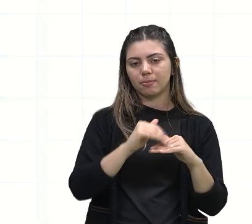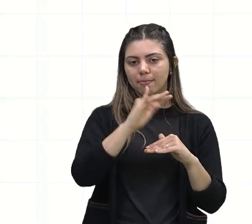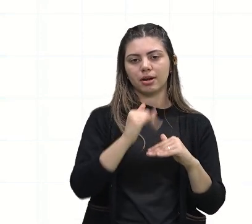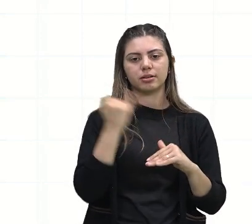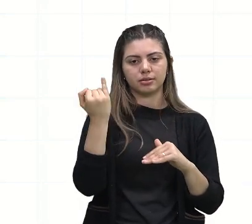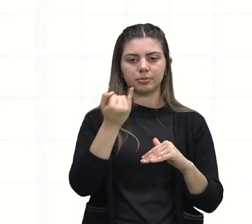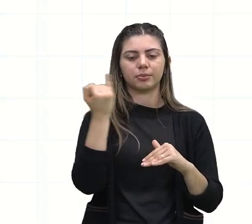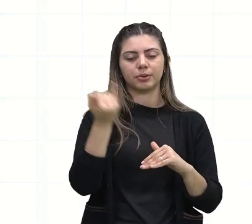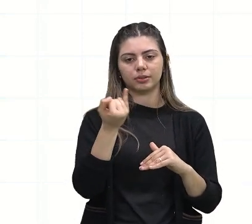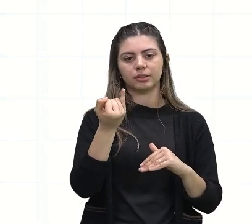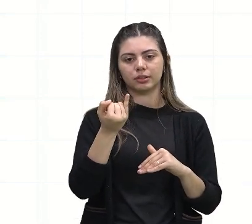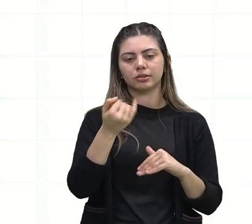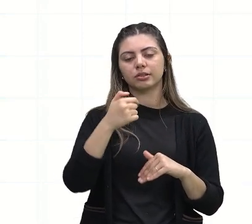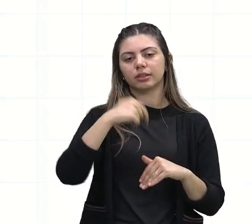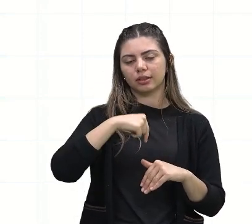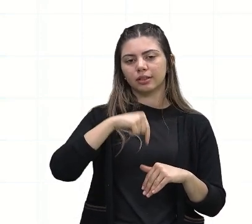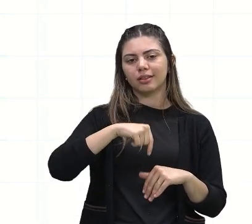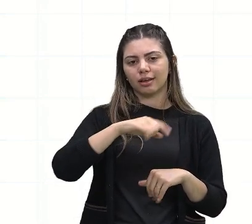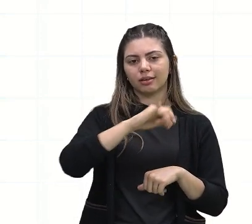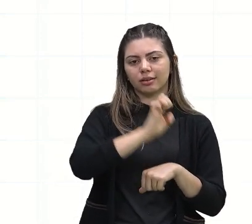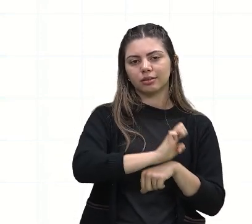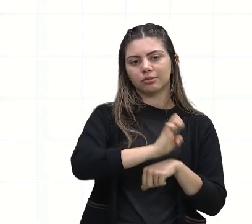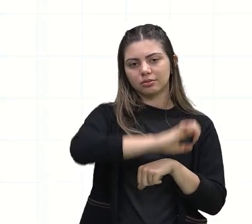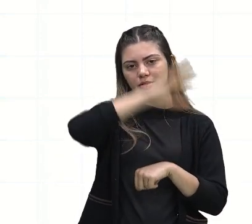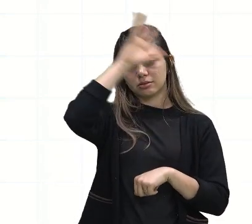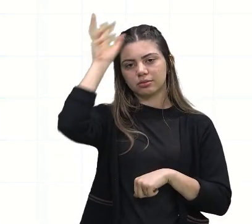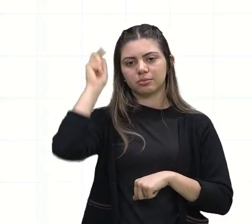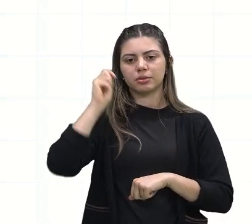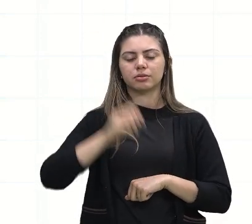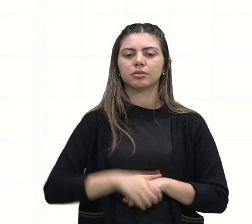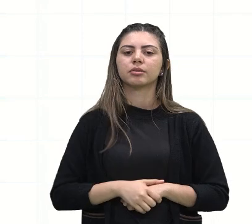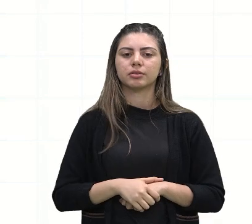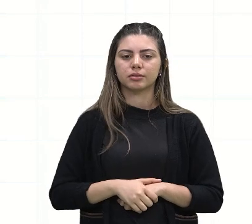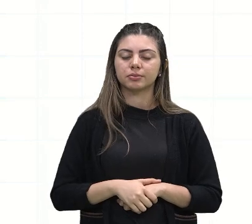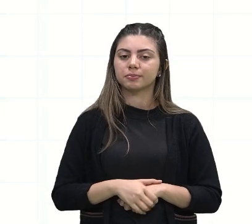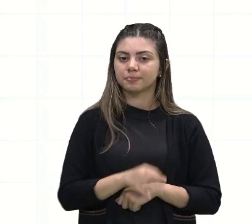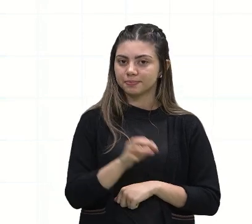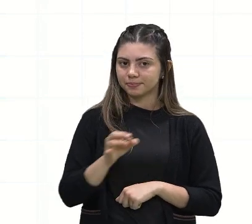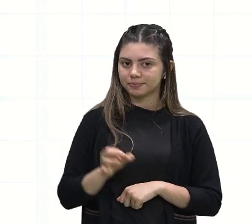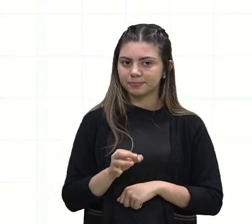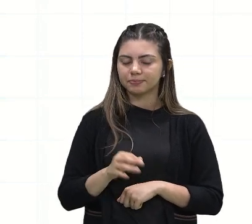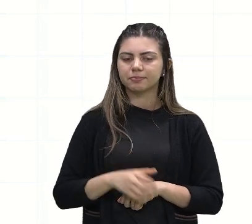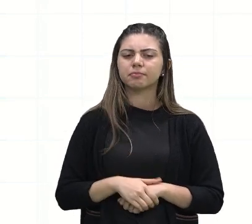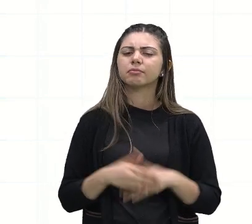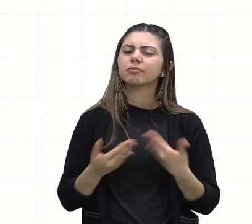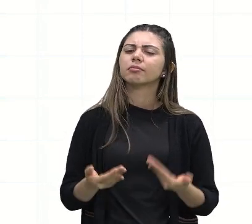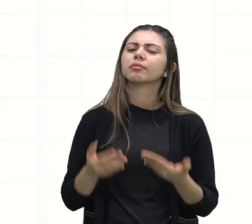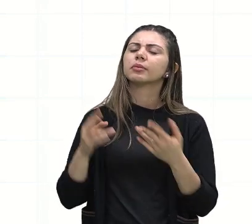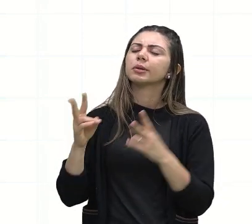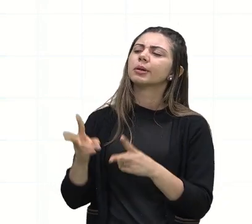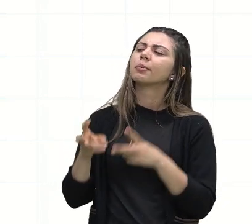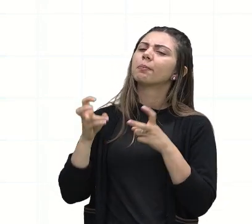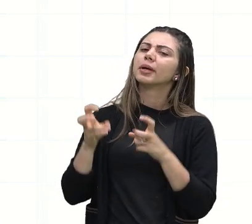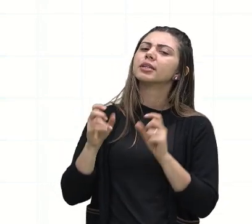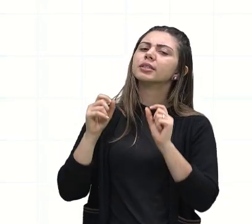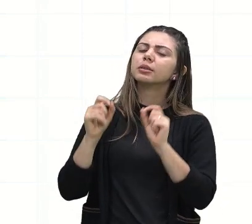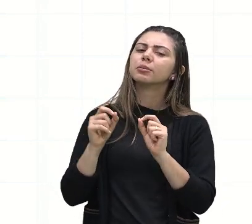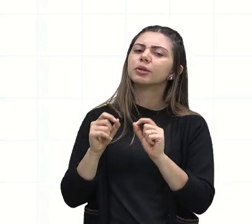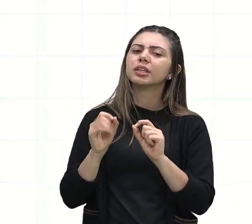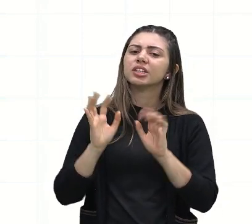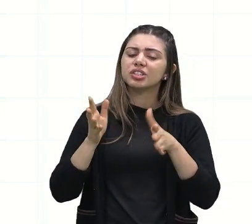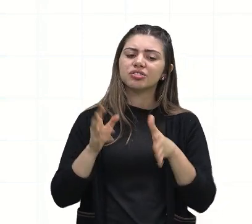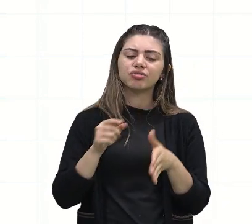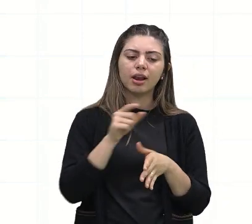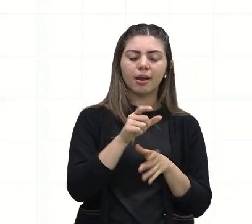a representação maior, né? De um estado, certo? Então, observe que eu já mudou completamente